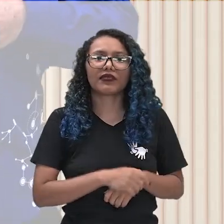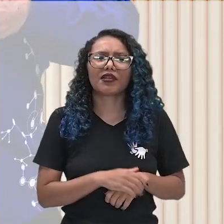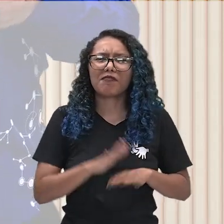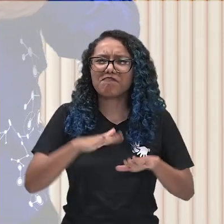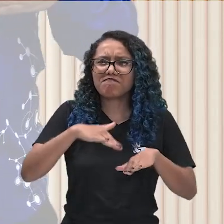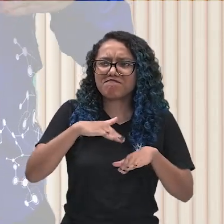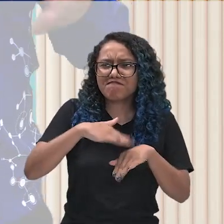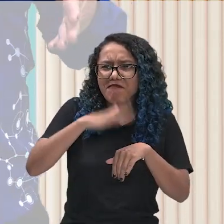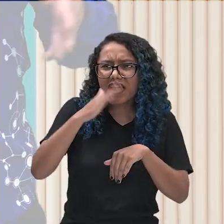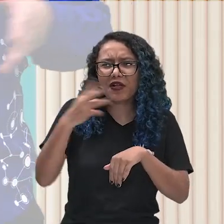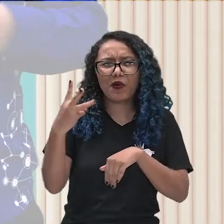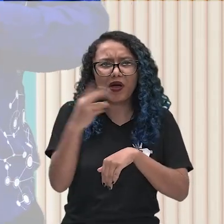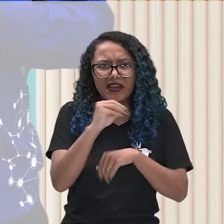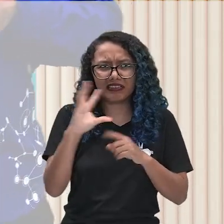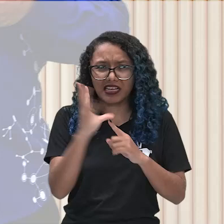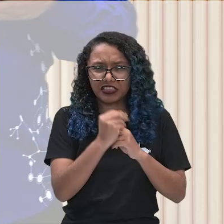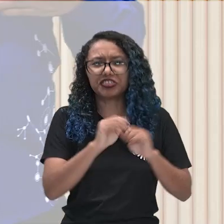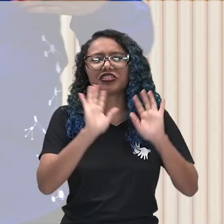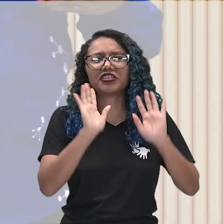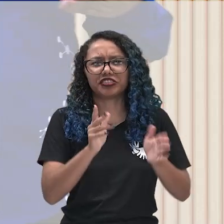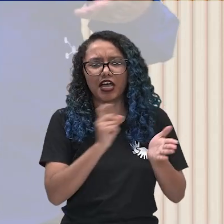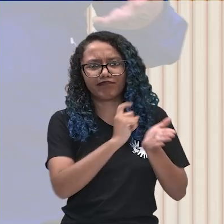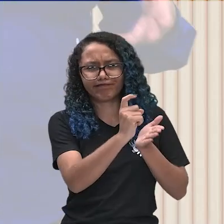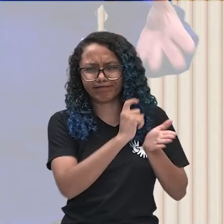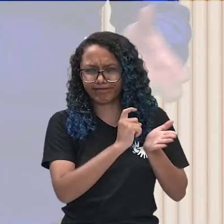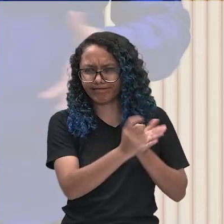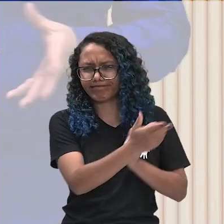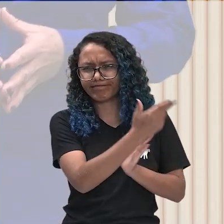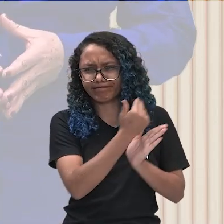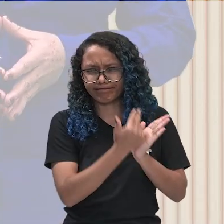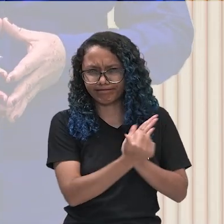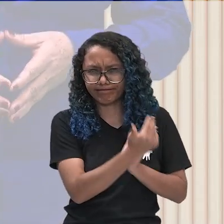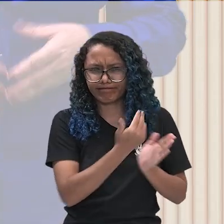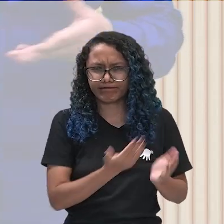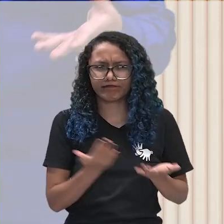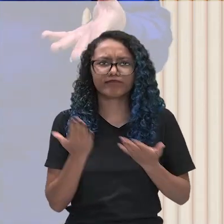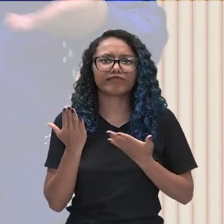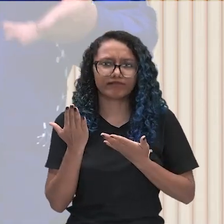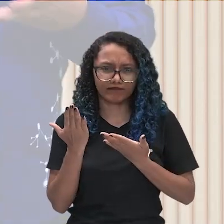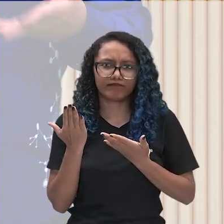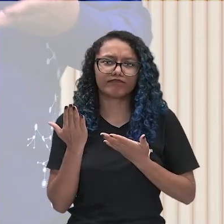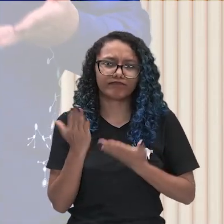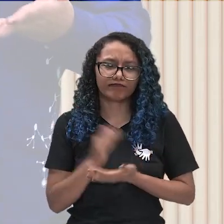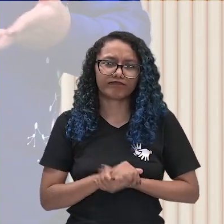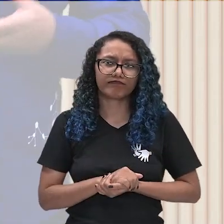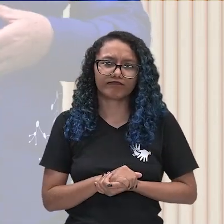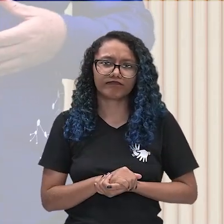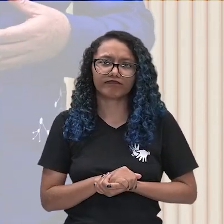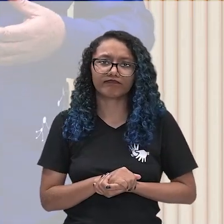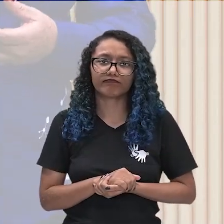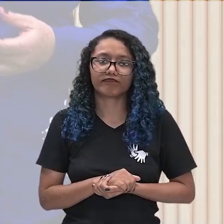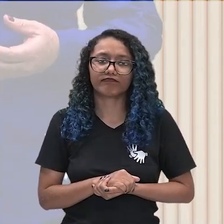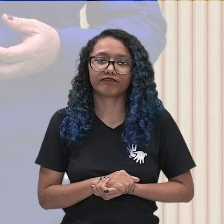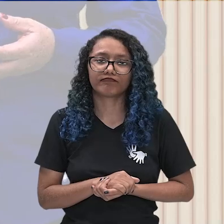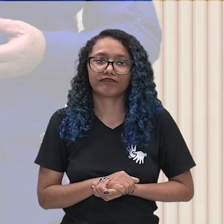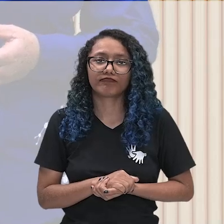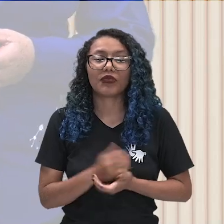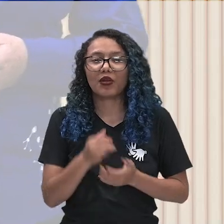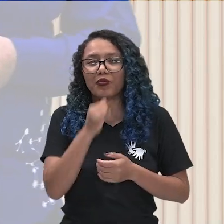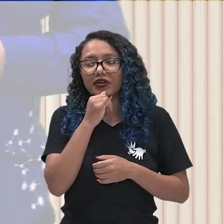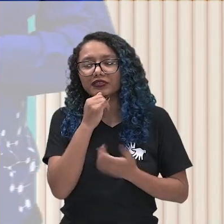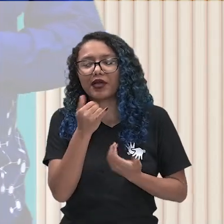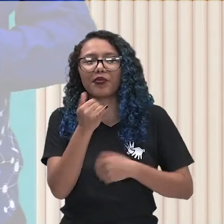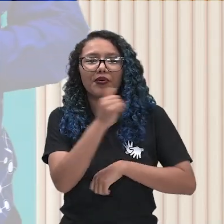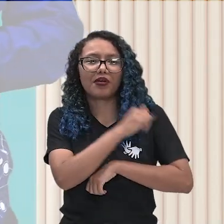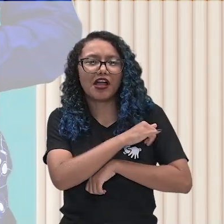Então, esse mural que acontece, esse corredor, que já atraiu vários turistas como cariocas,